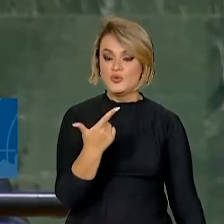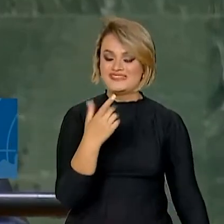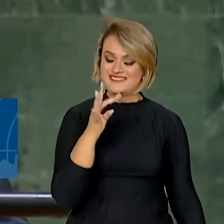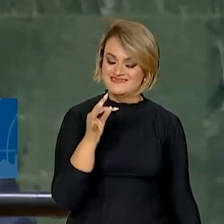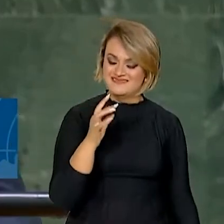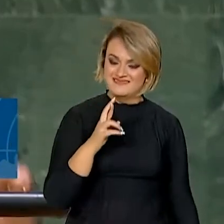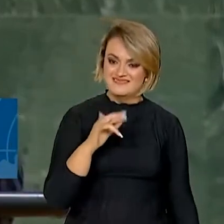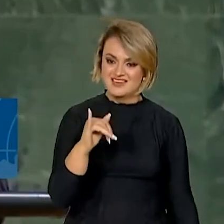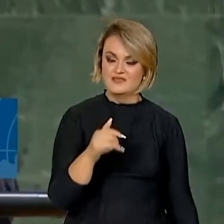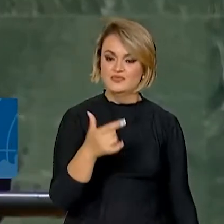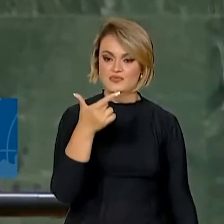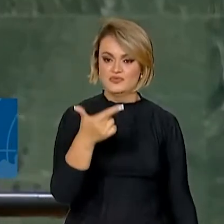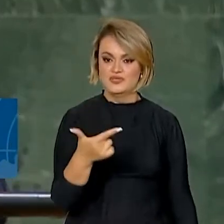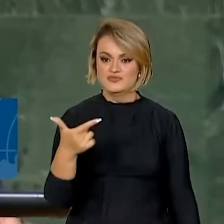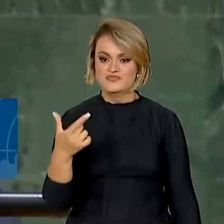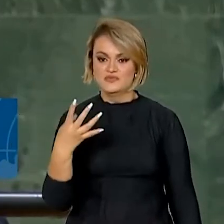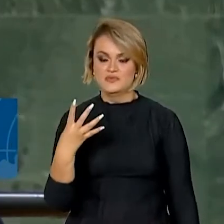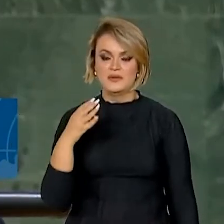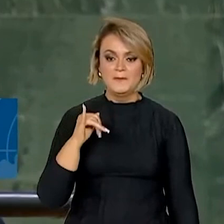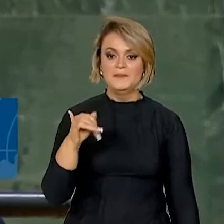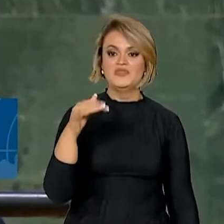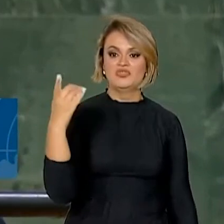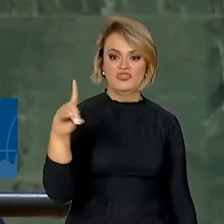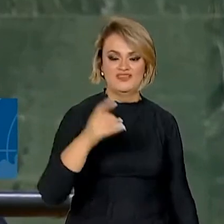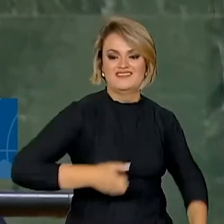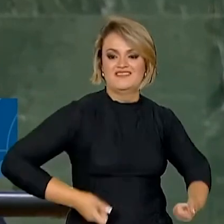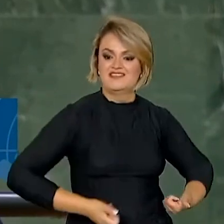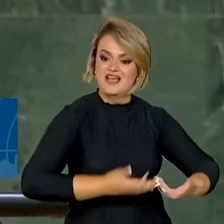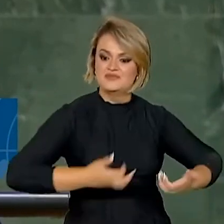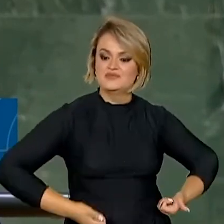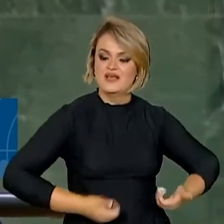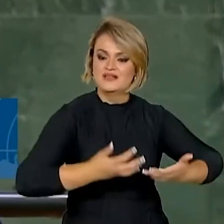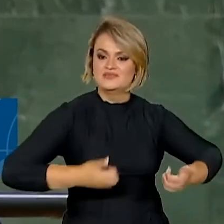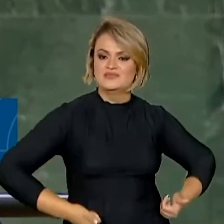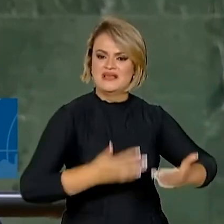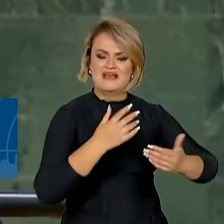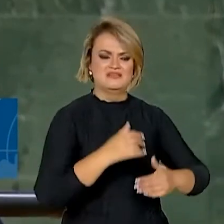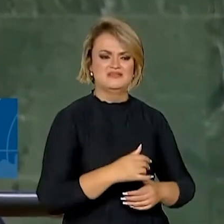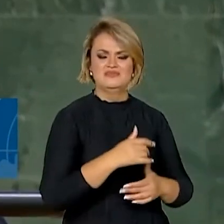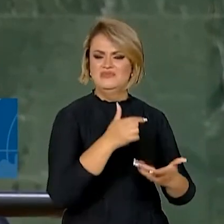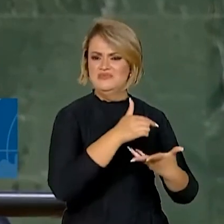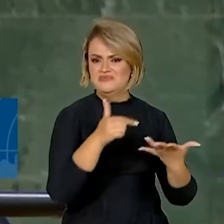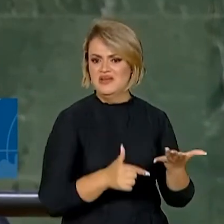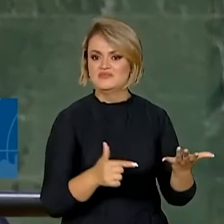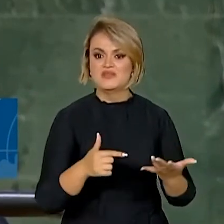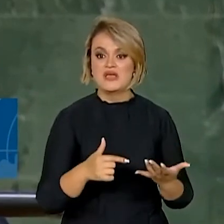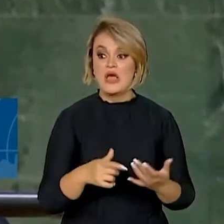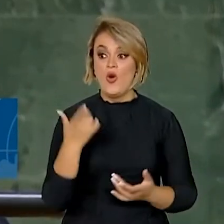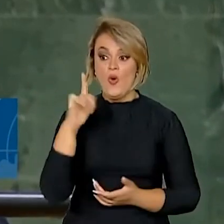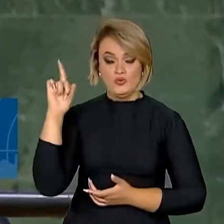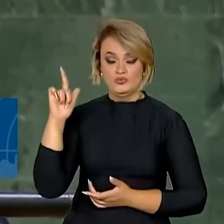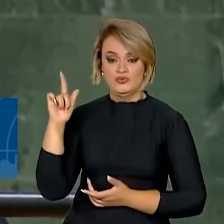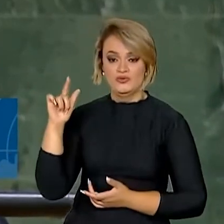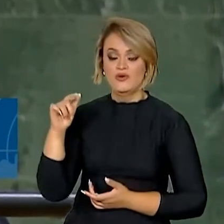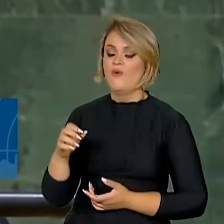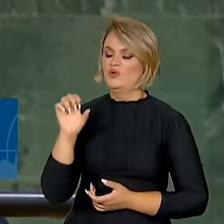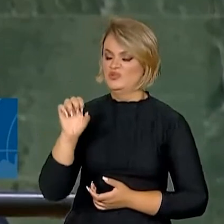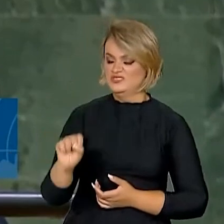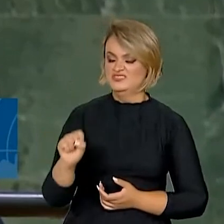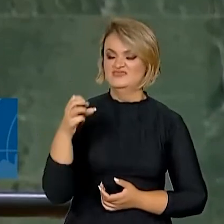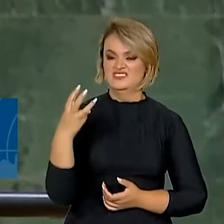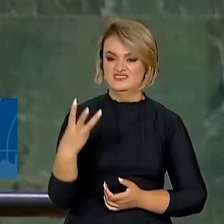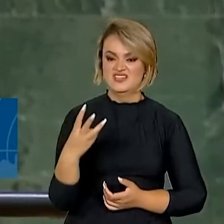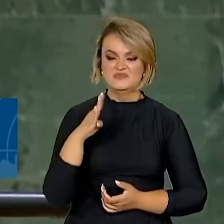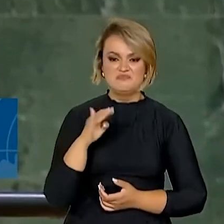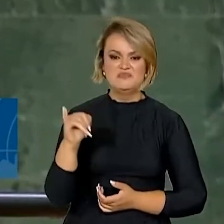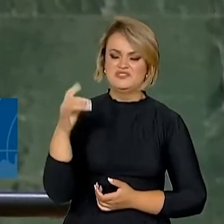2 trilhões 224 bilhões de dólares. As despesas com armas nucleares chegaram a 83 bilhões de